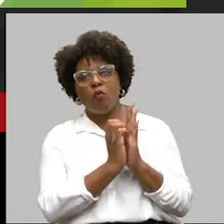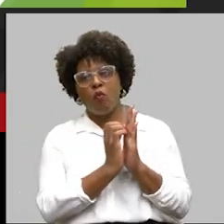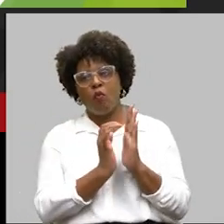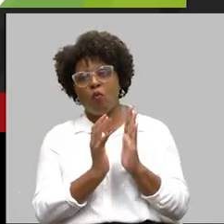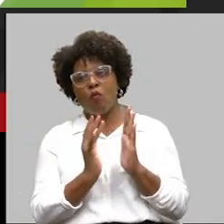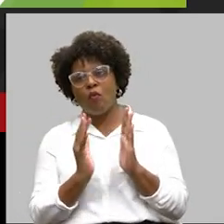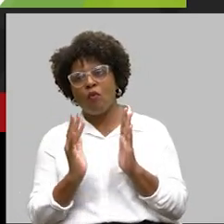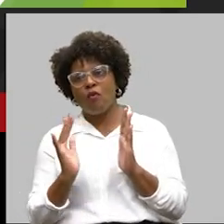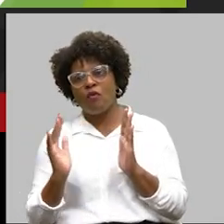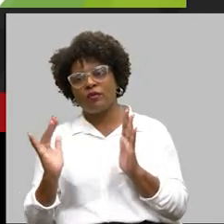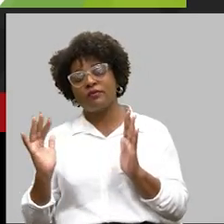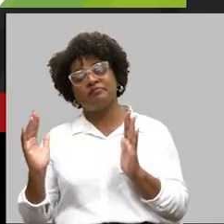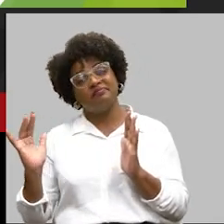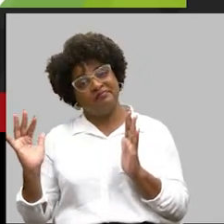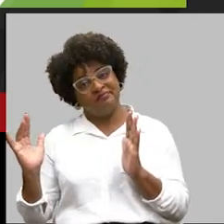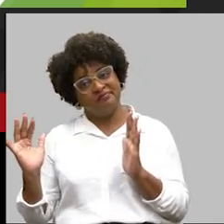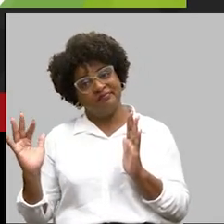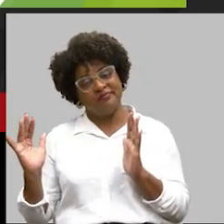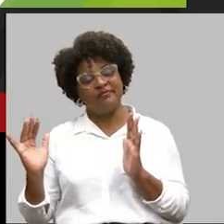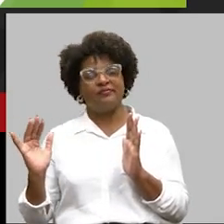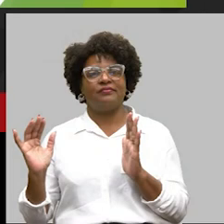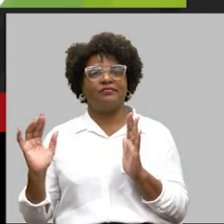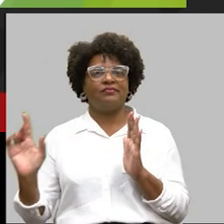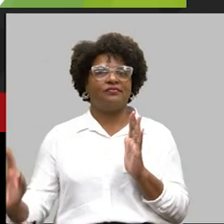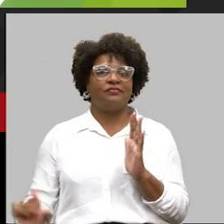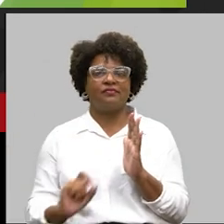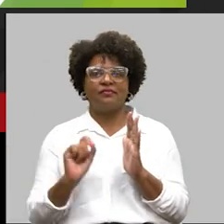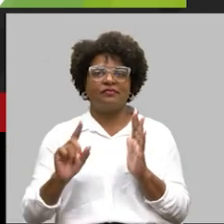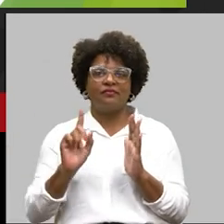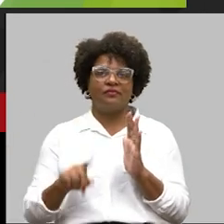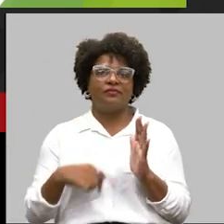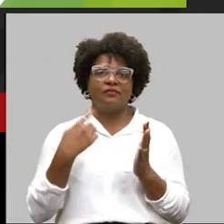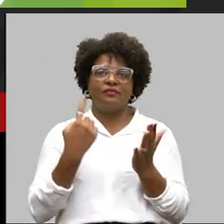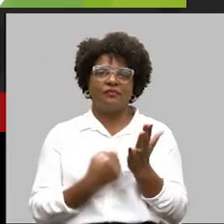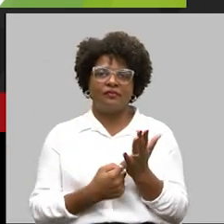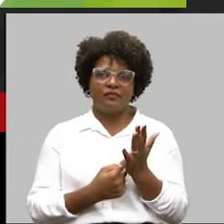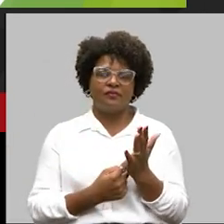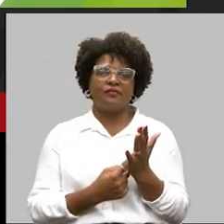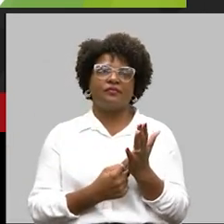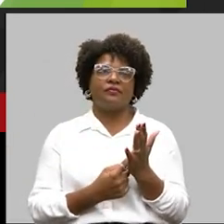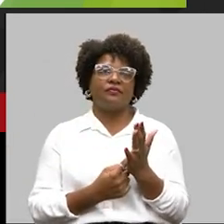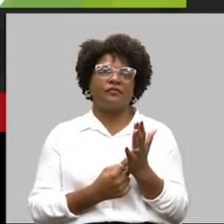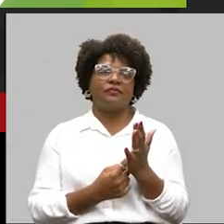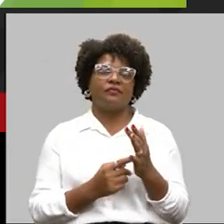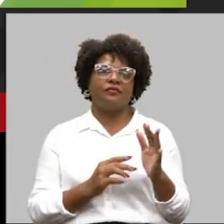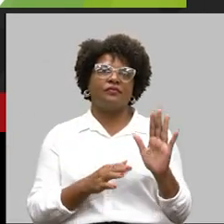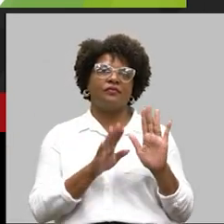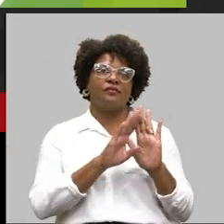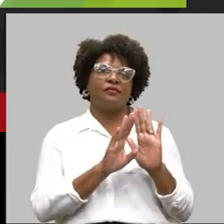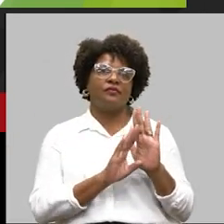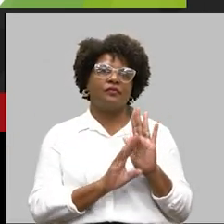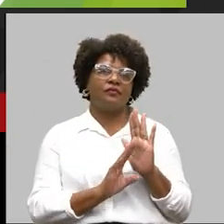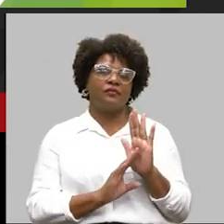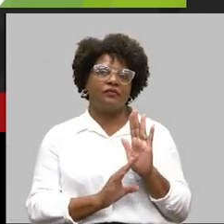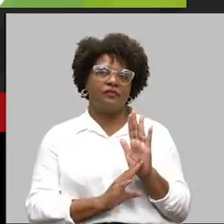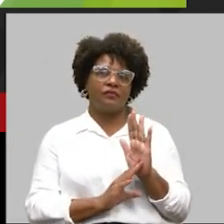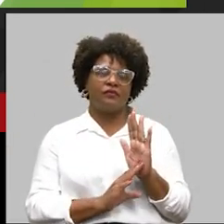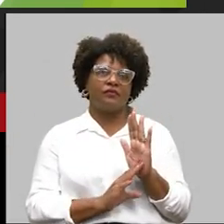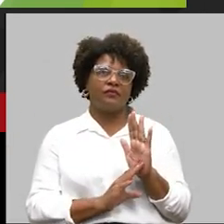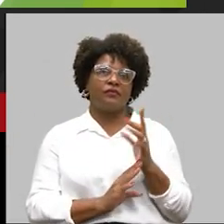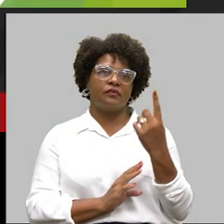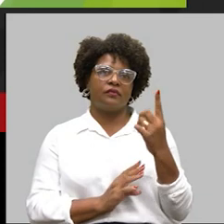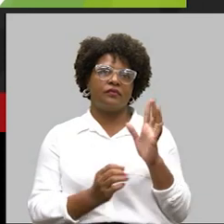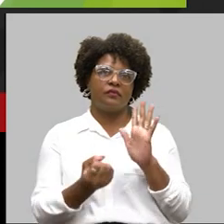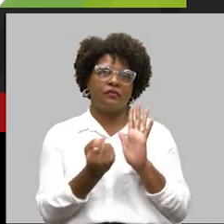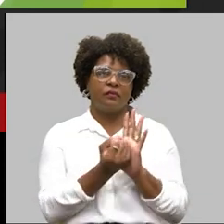10 a 15 minutos que é o que foi nos combinado no na programação e um Marco